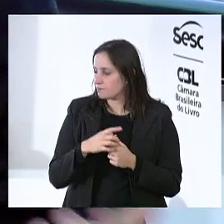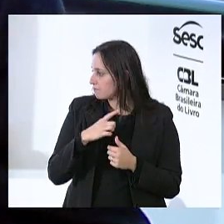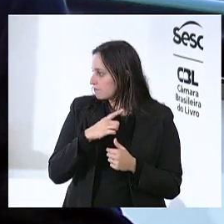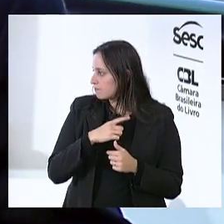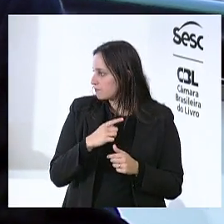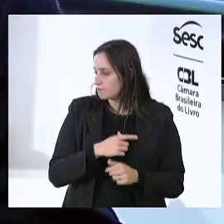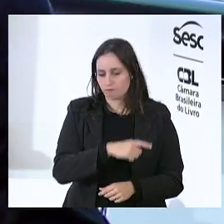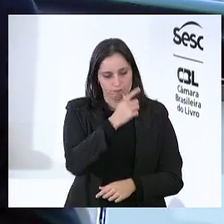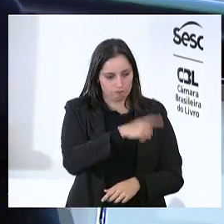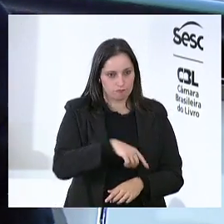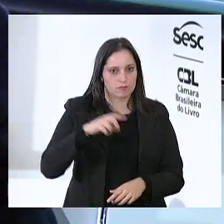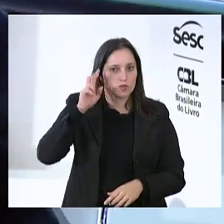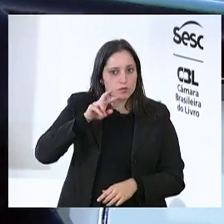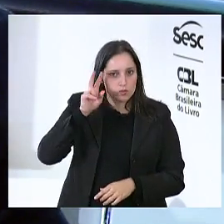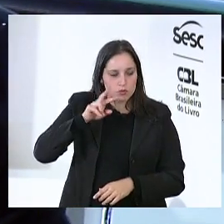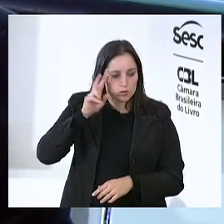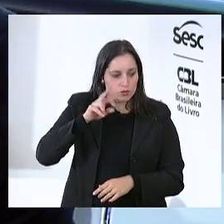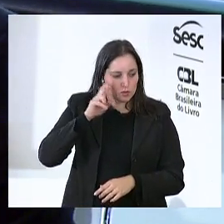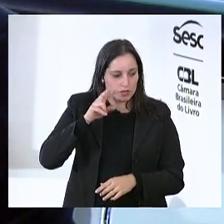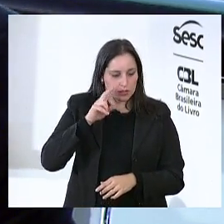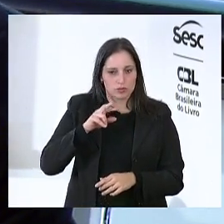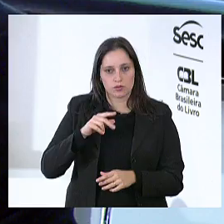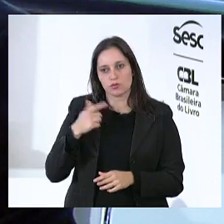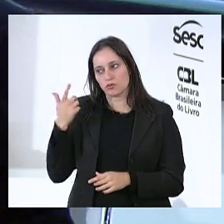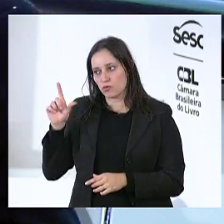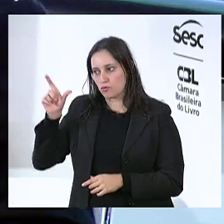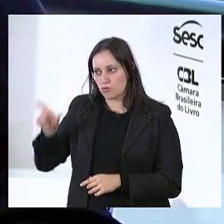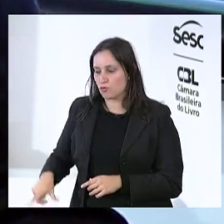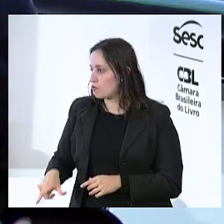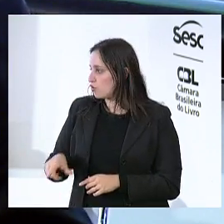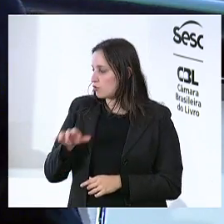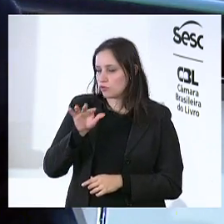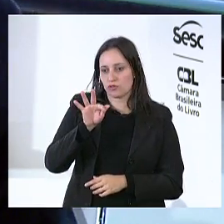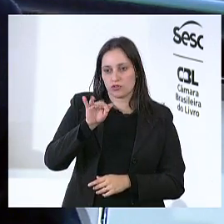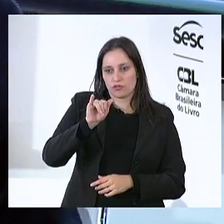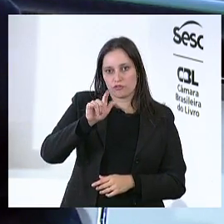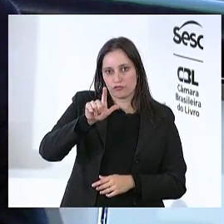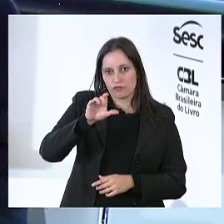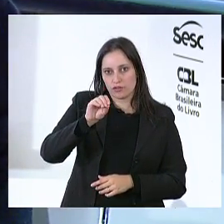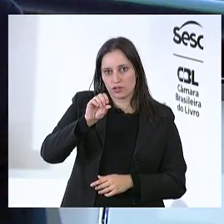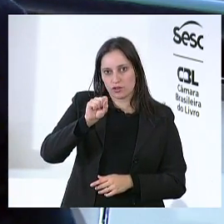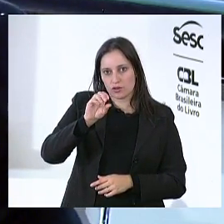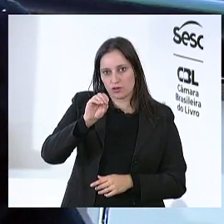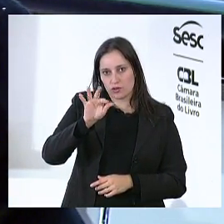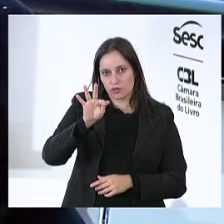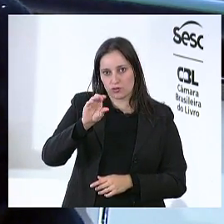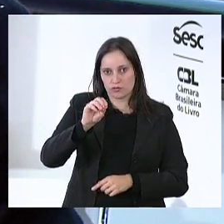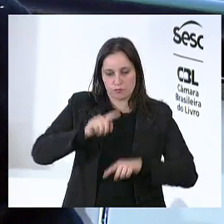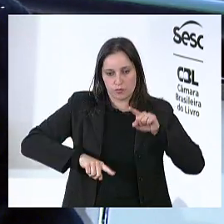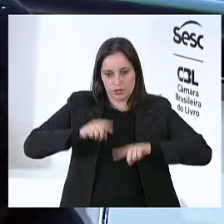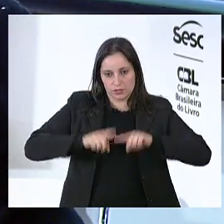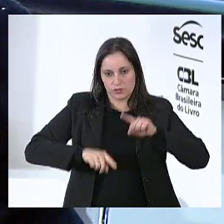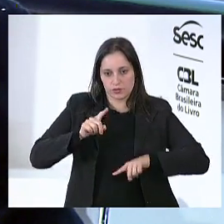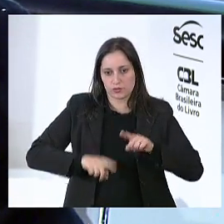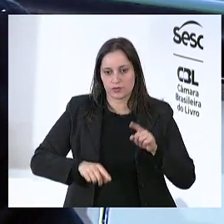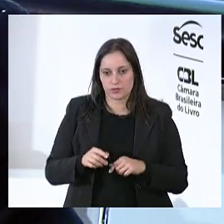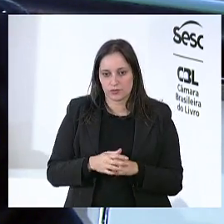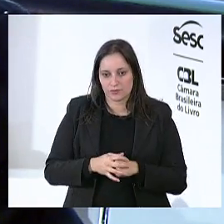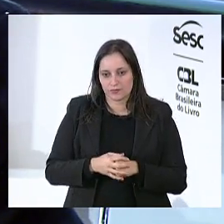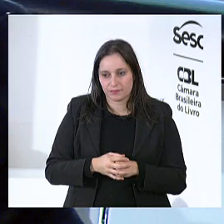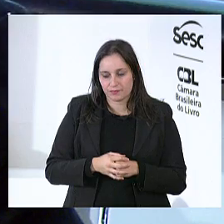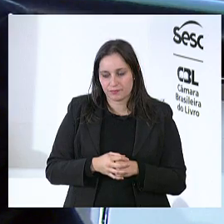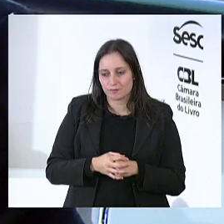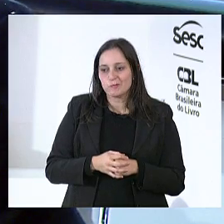economista, um historiador e um filósofo político. Então, nós temos três perspectivas diferentes sobre esse momento da